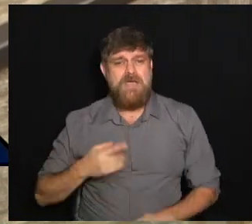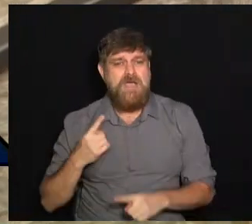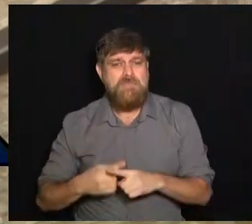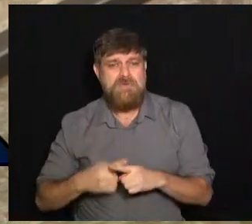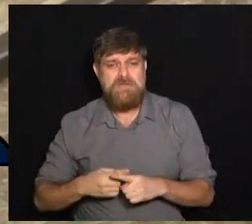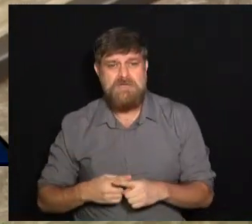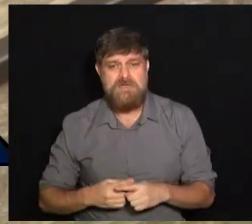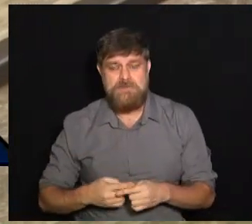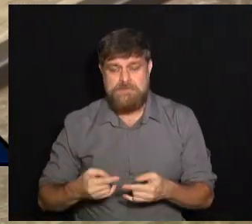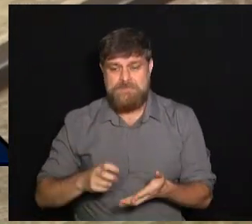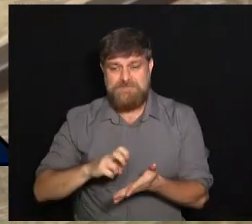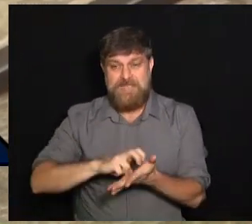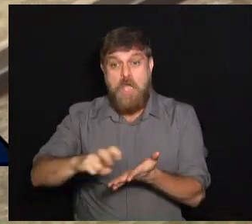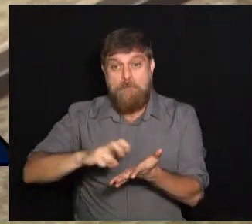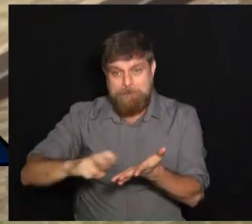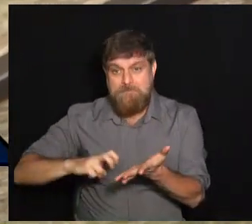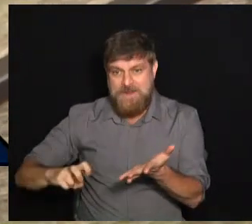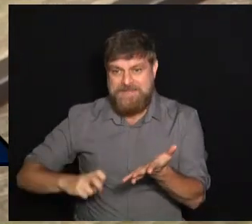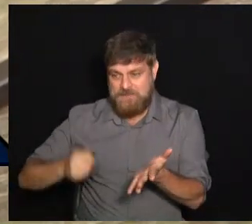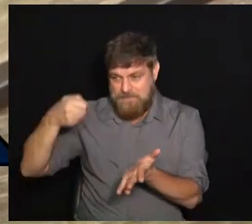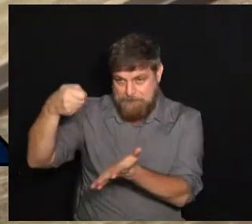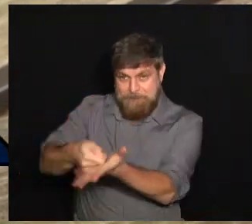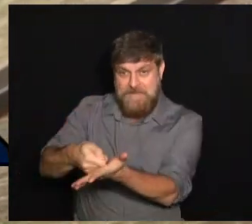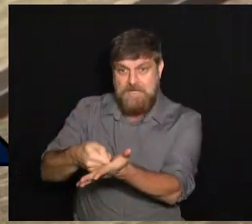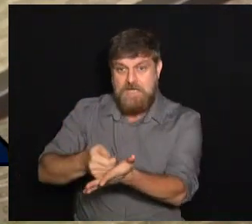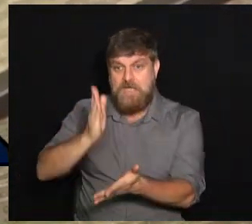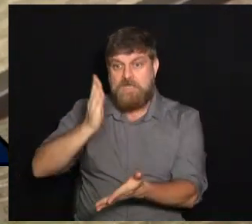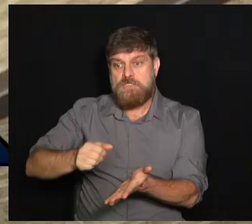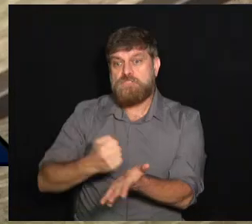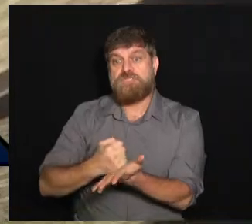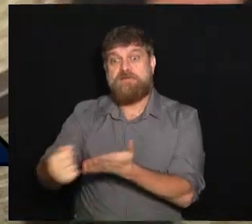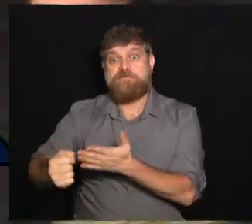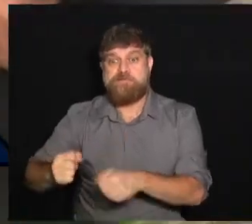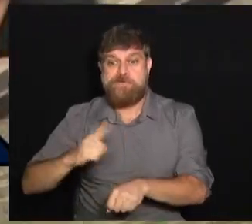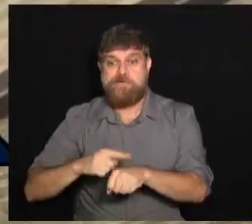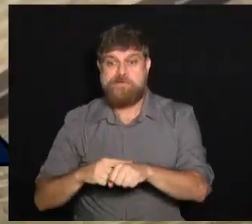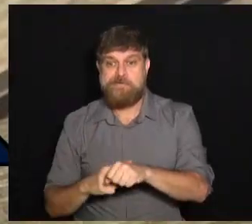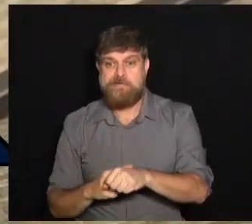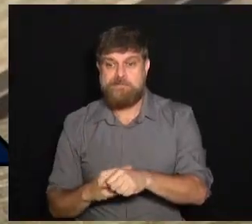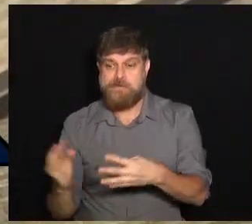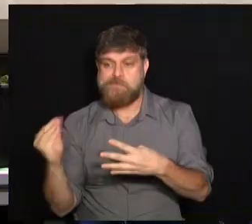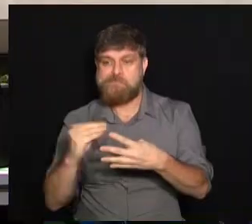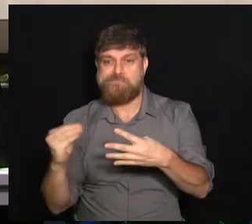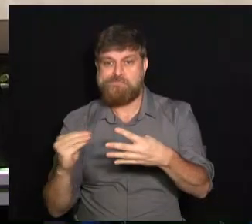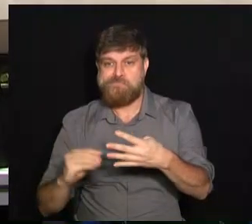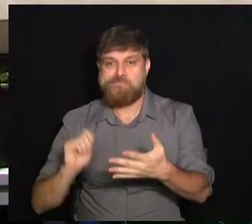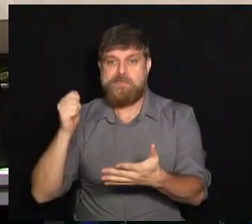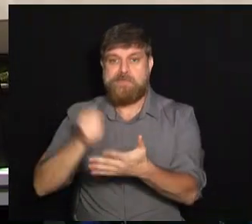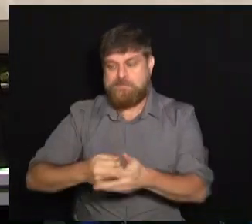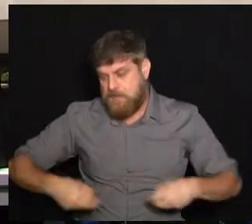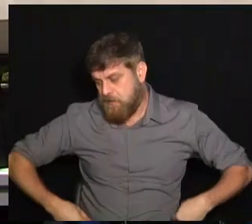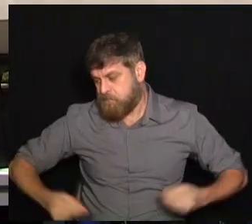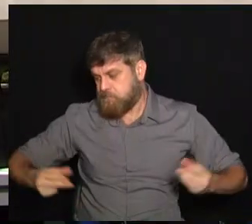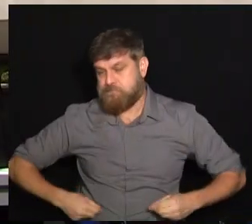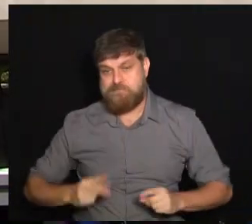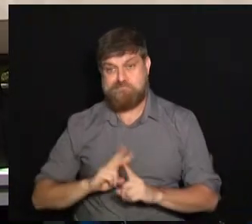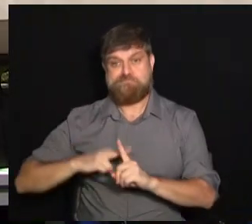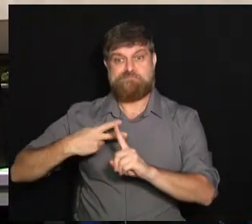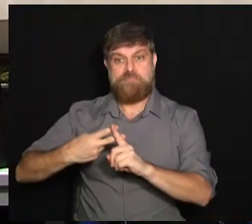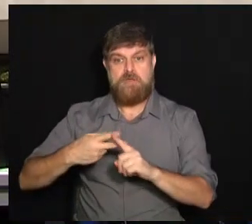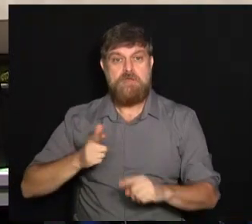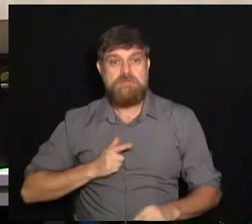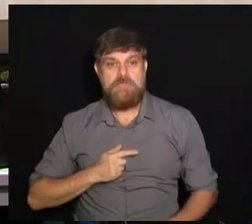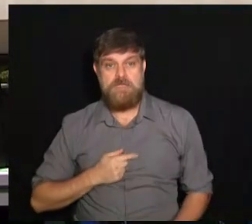seu boleto, aqueles pagamentos, quando chega, já venceram e eles têm pago o prejuízo. O parlamentar lembra que